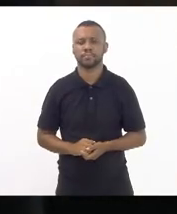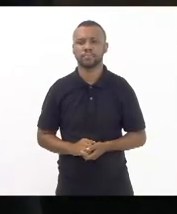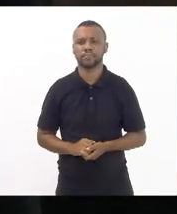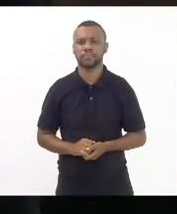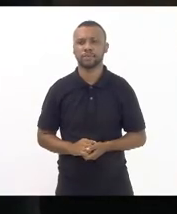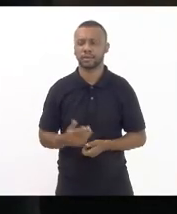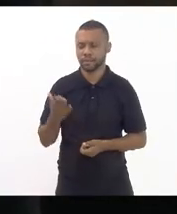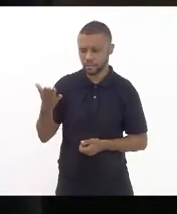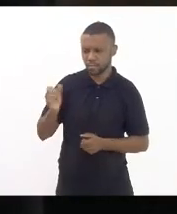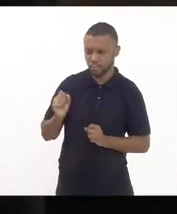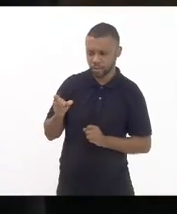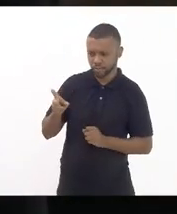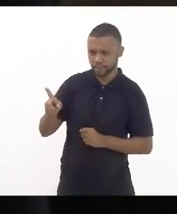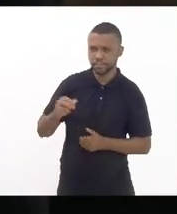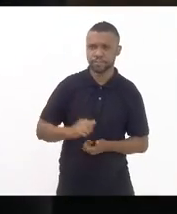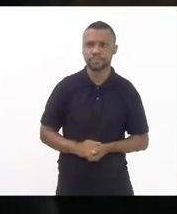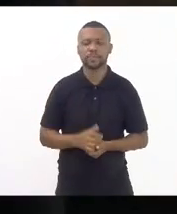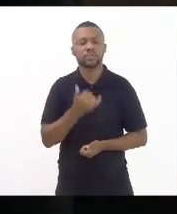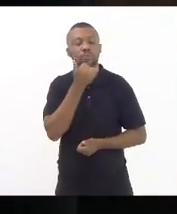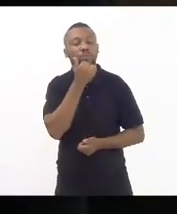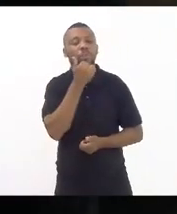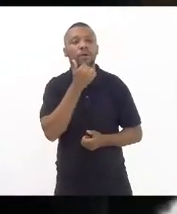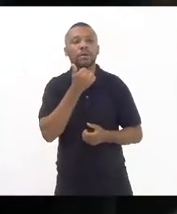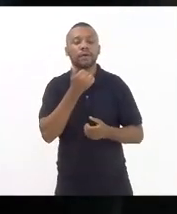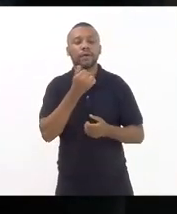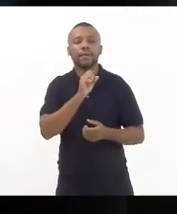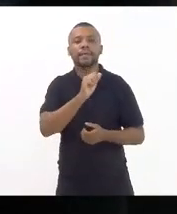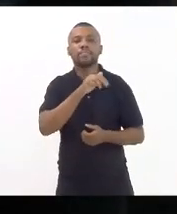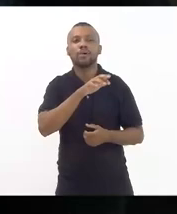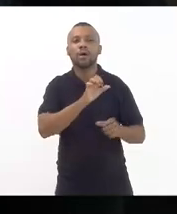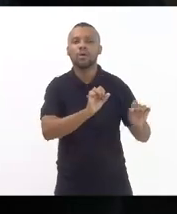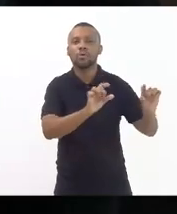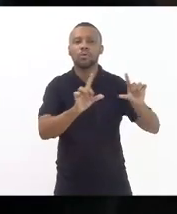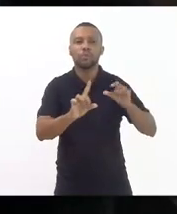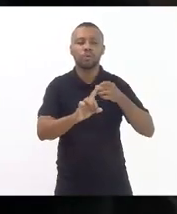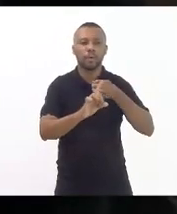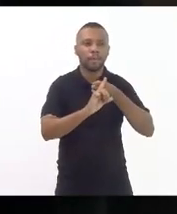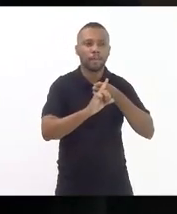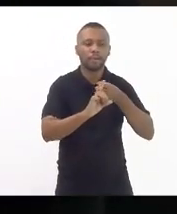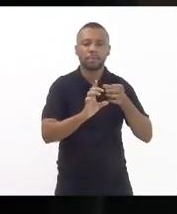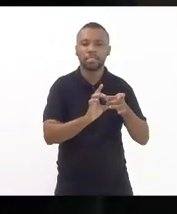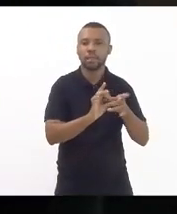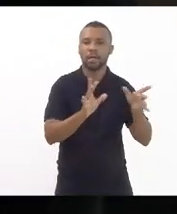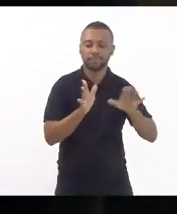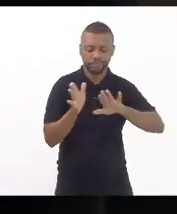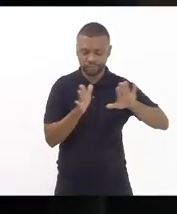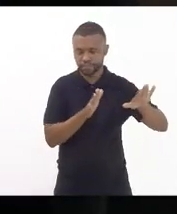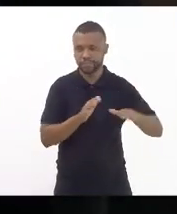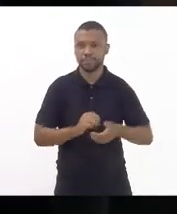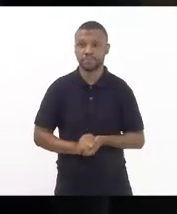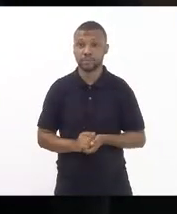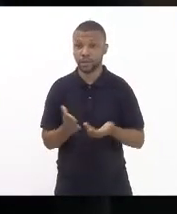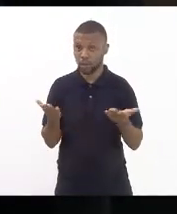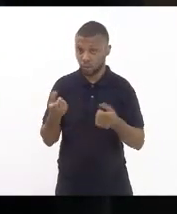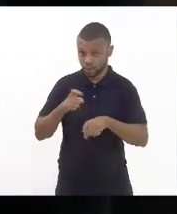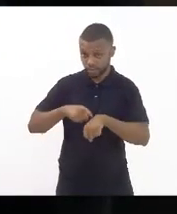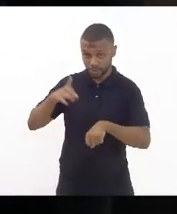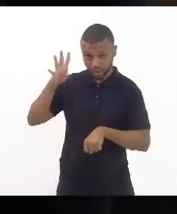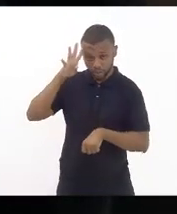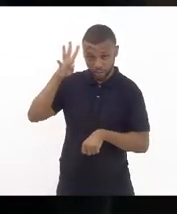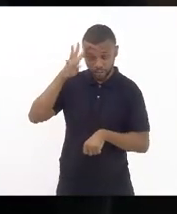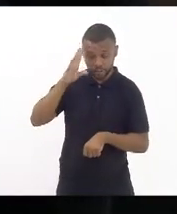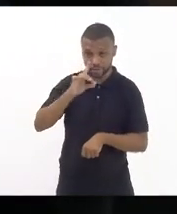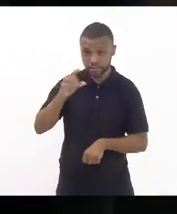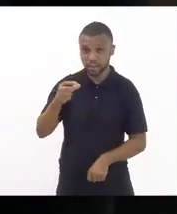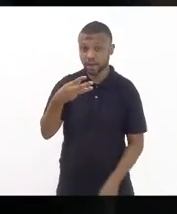Deputado Luiz. Samuel, seu microfone ficou aberto um tanto aí. Repetindo, neste momento, nesta quarta-feira, dia 30